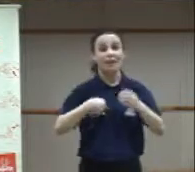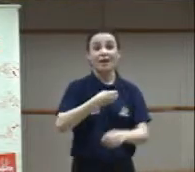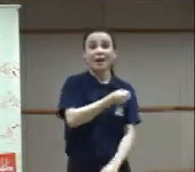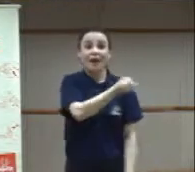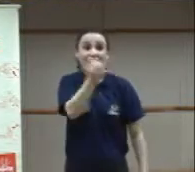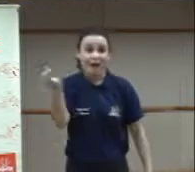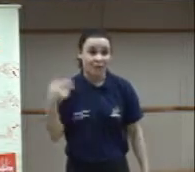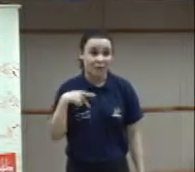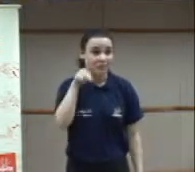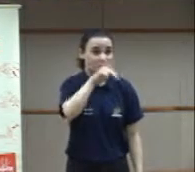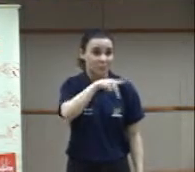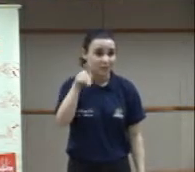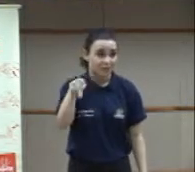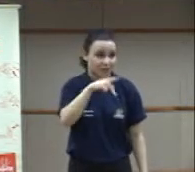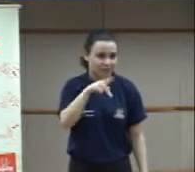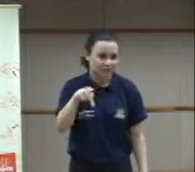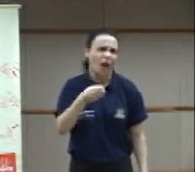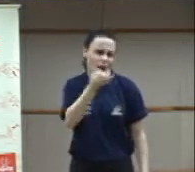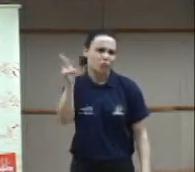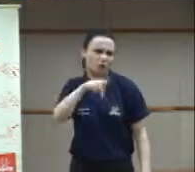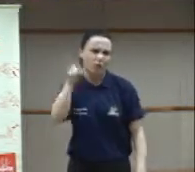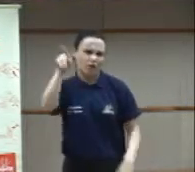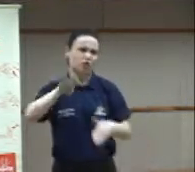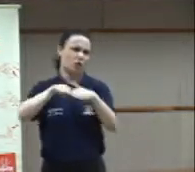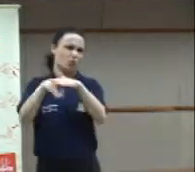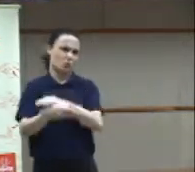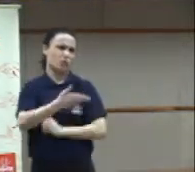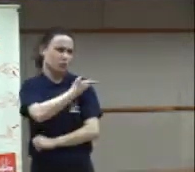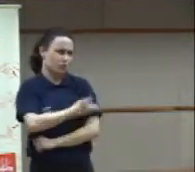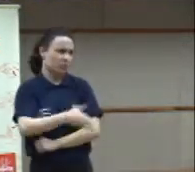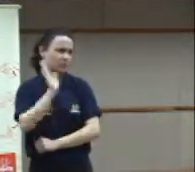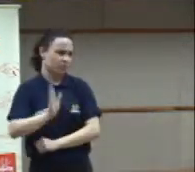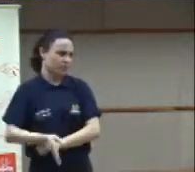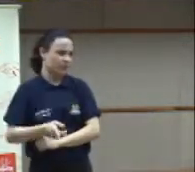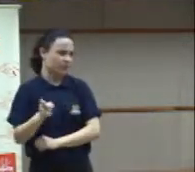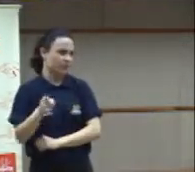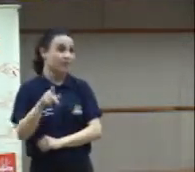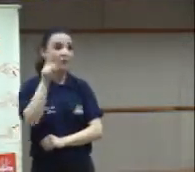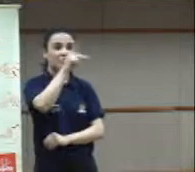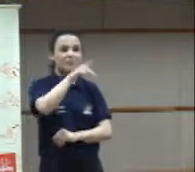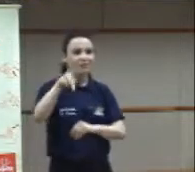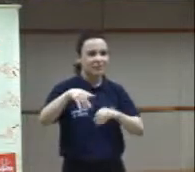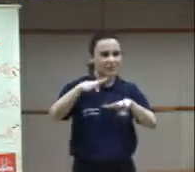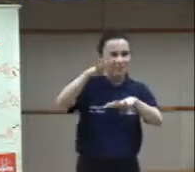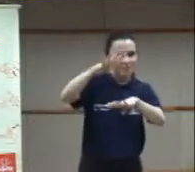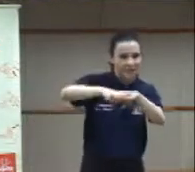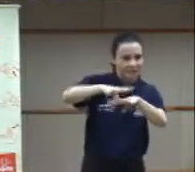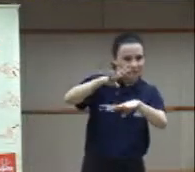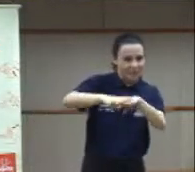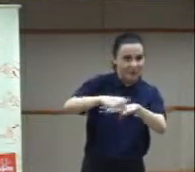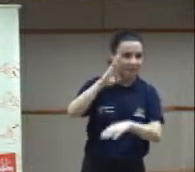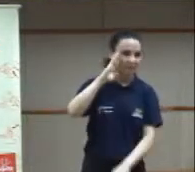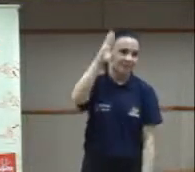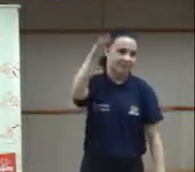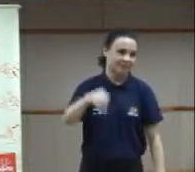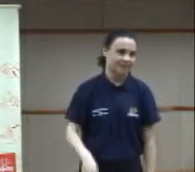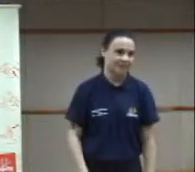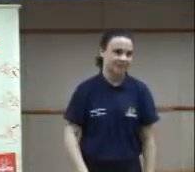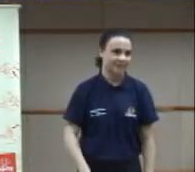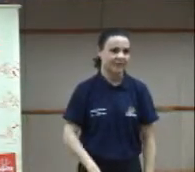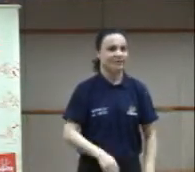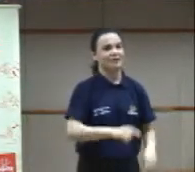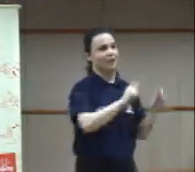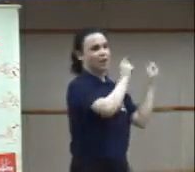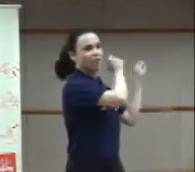professores que já estão bambas nisso. Principalmente professores de matemática, que enchem o quadro, eles já estão